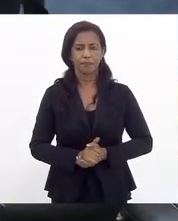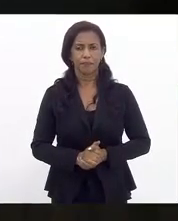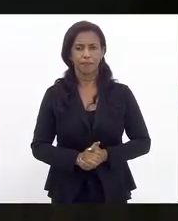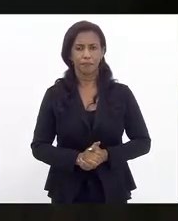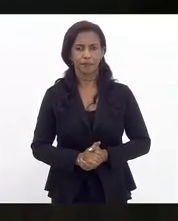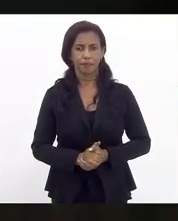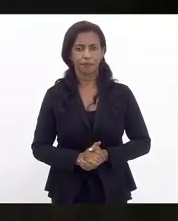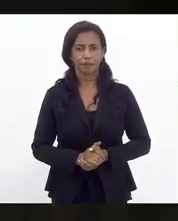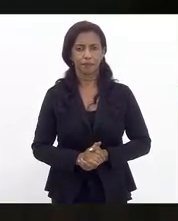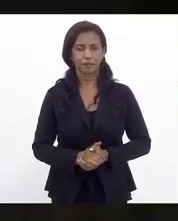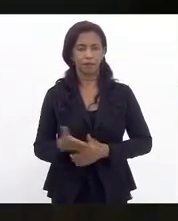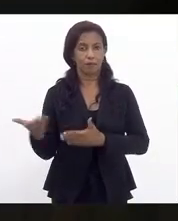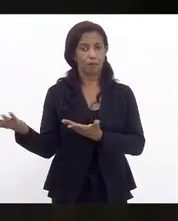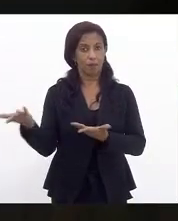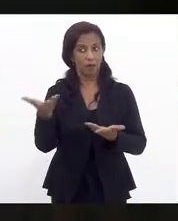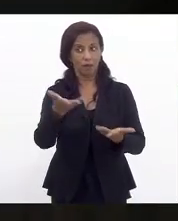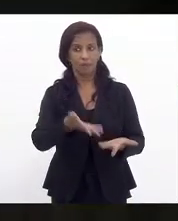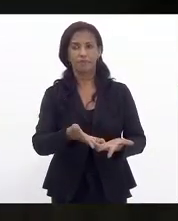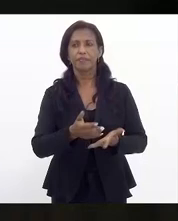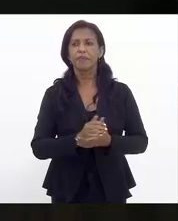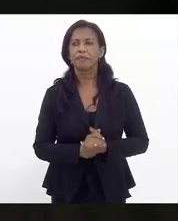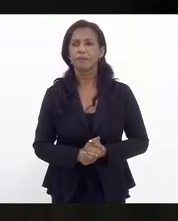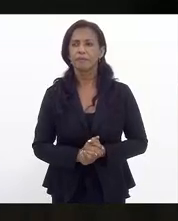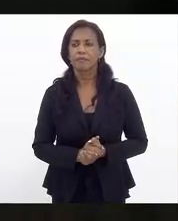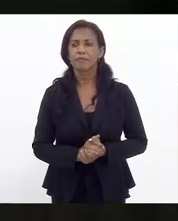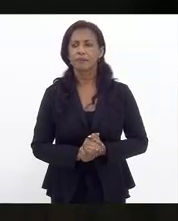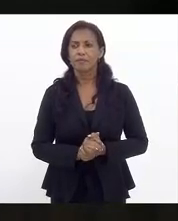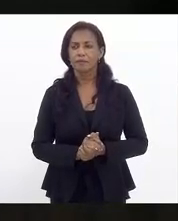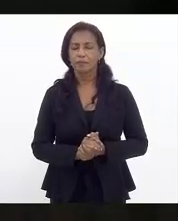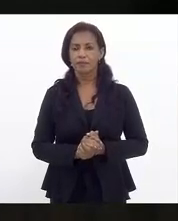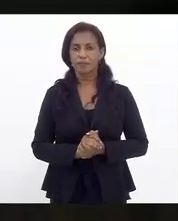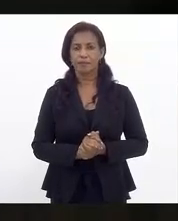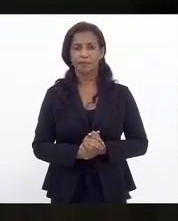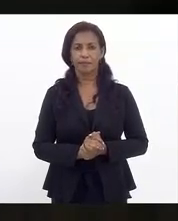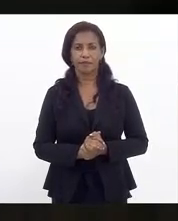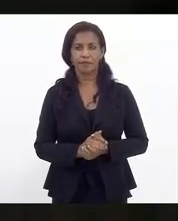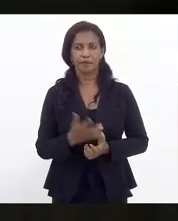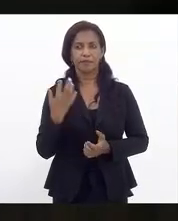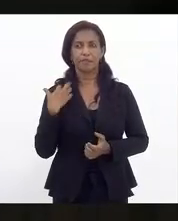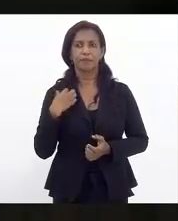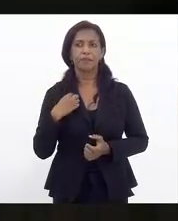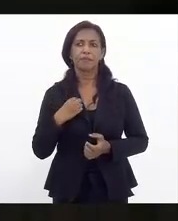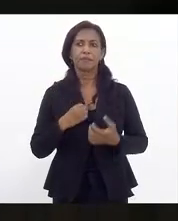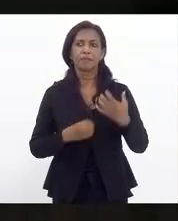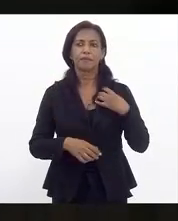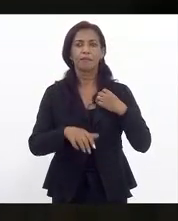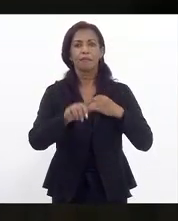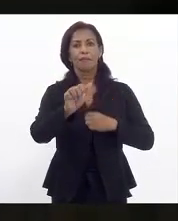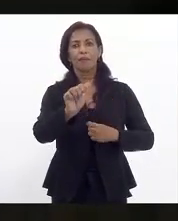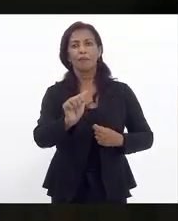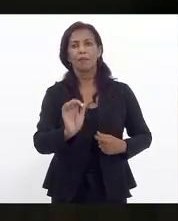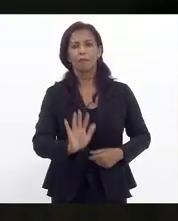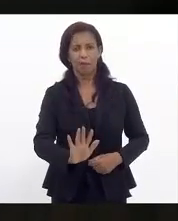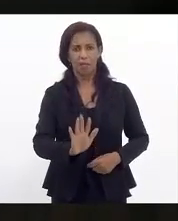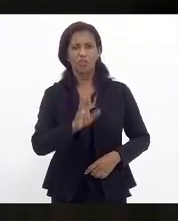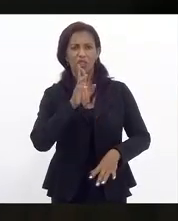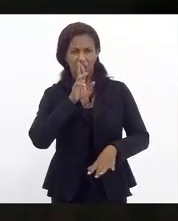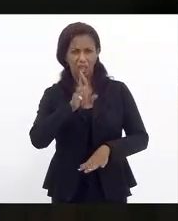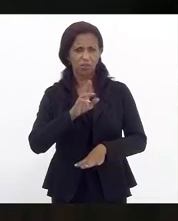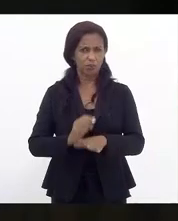é bem passa a palavra para quem que escreveu aqui Aline Aline mas